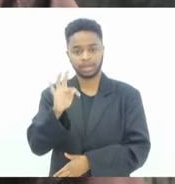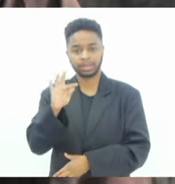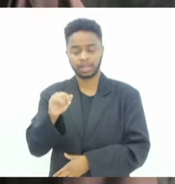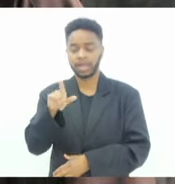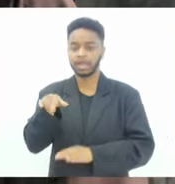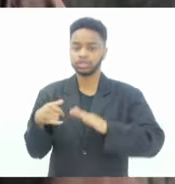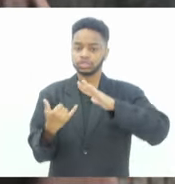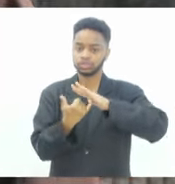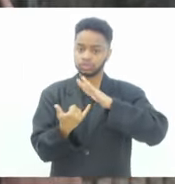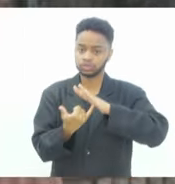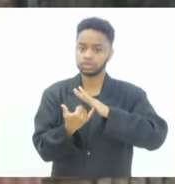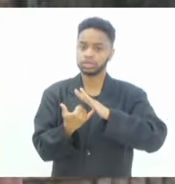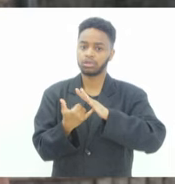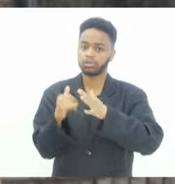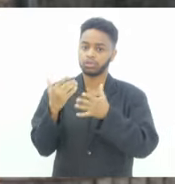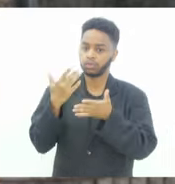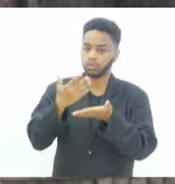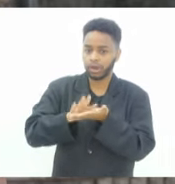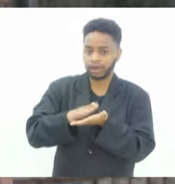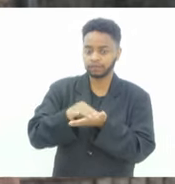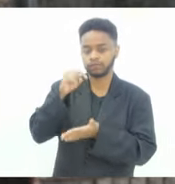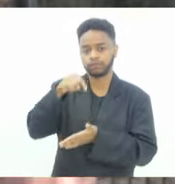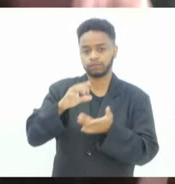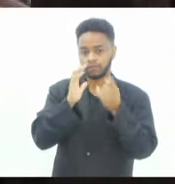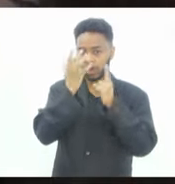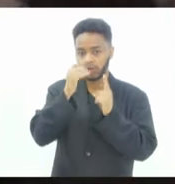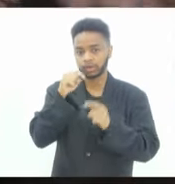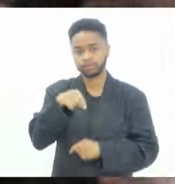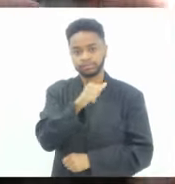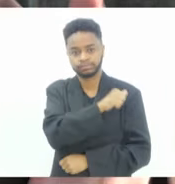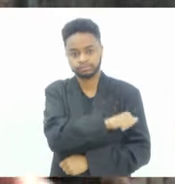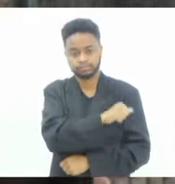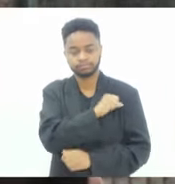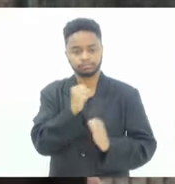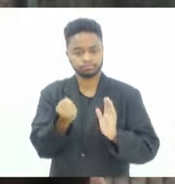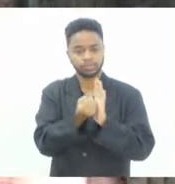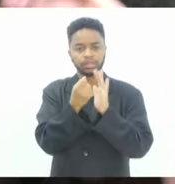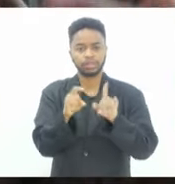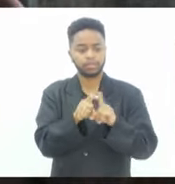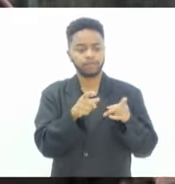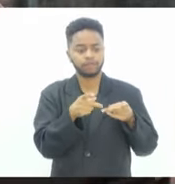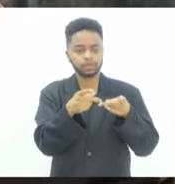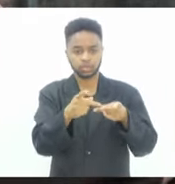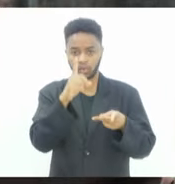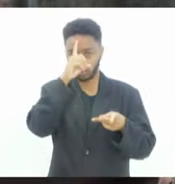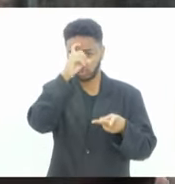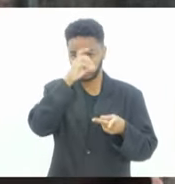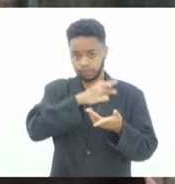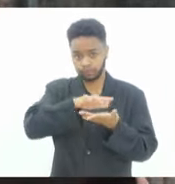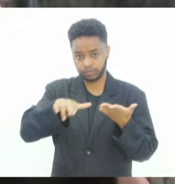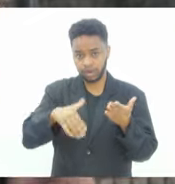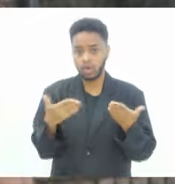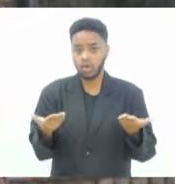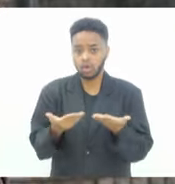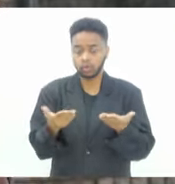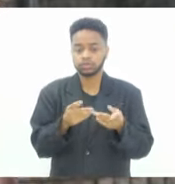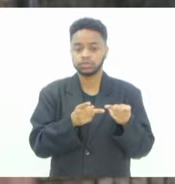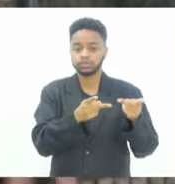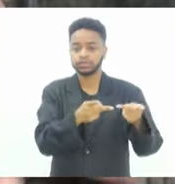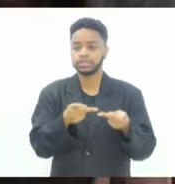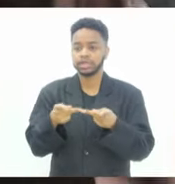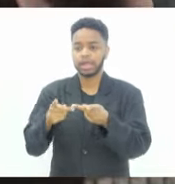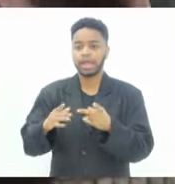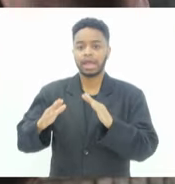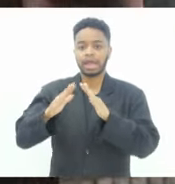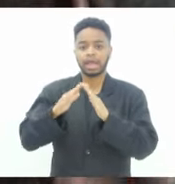entidades carnavalescas do Rio de Janeiro. Fomos a hospitais. Hoje nós vamos às casas de lei. Daqui a pouquinho